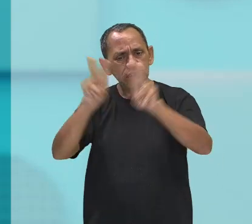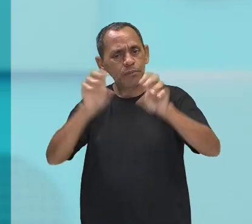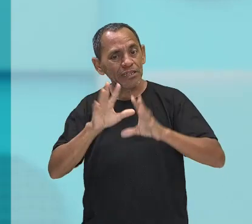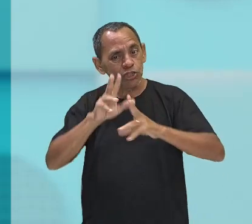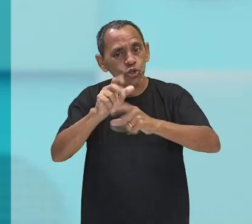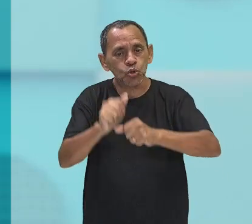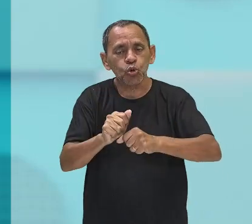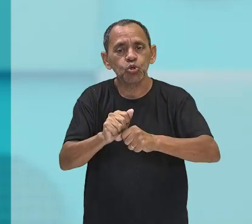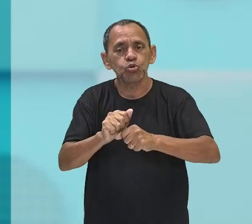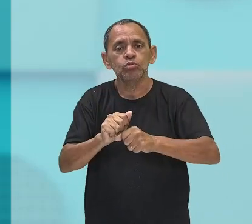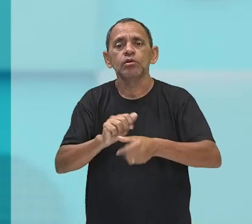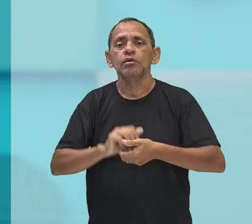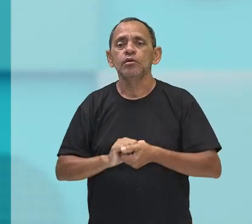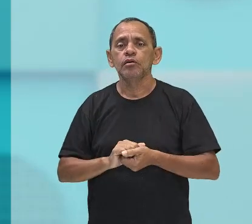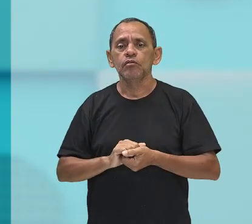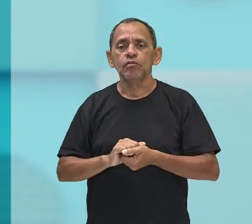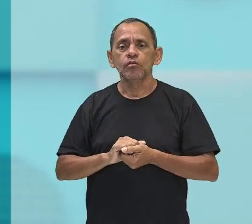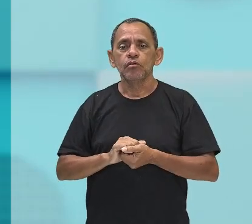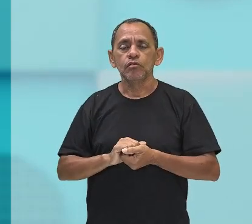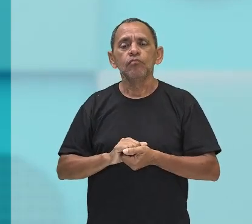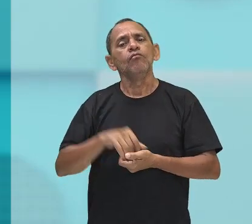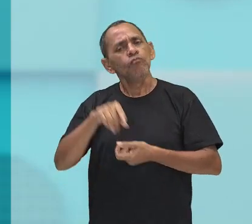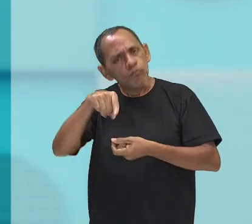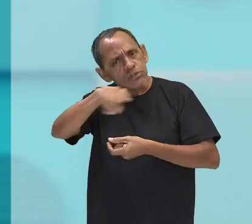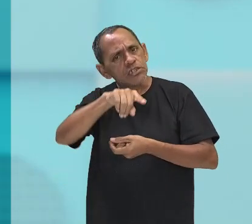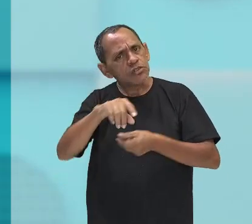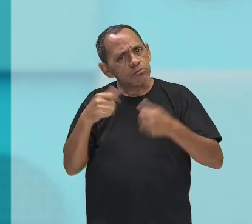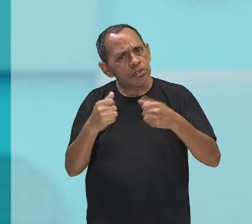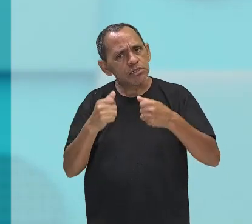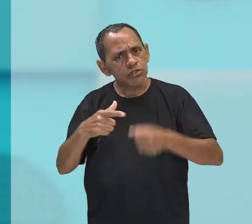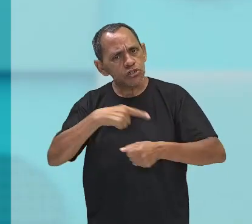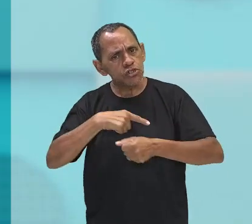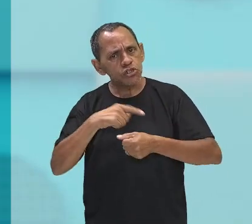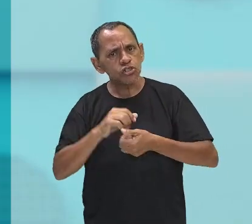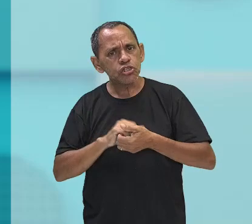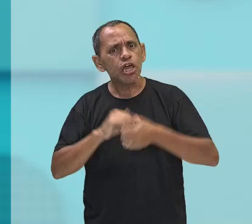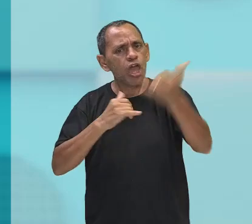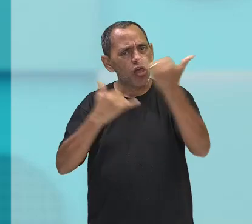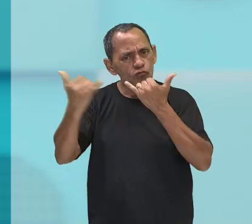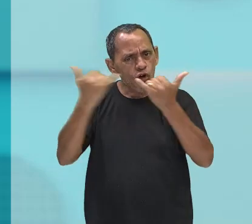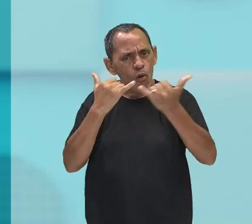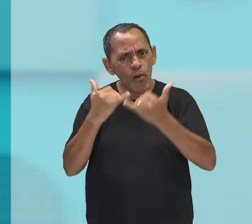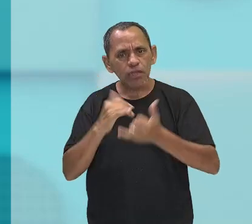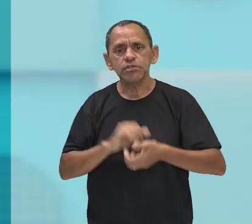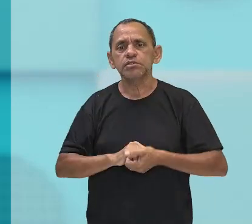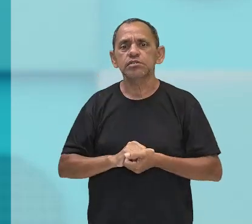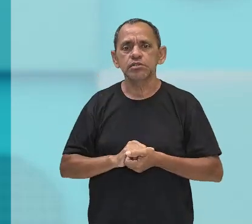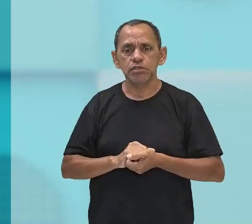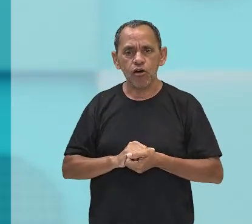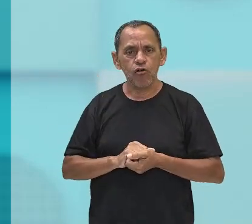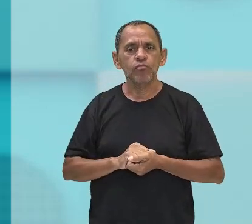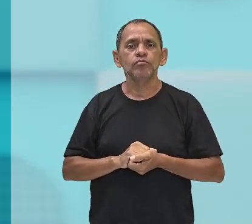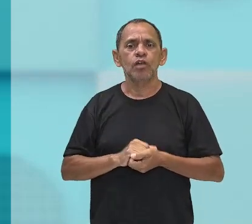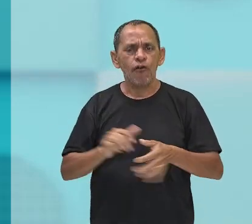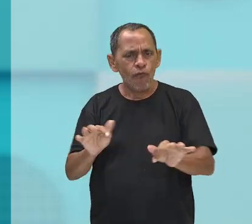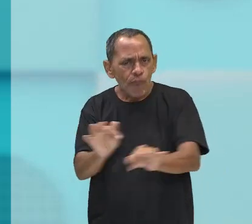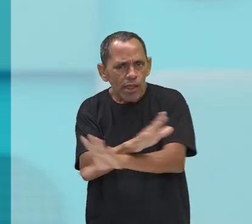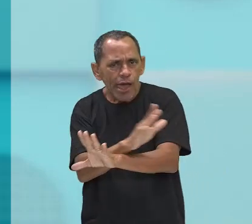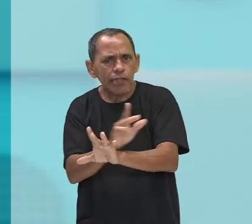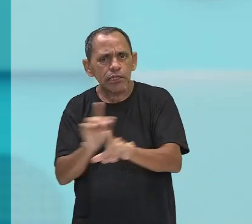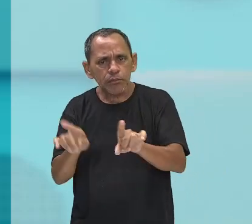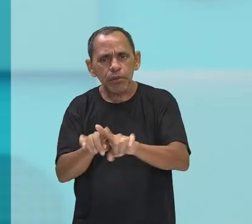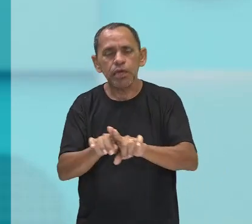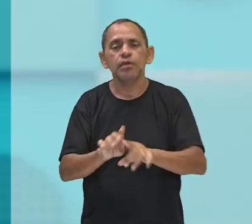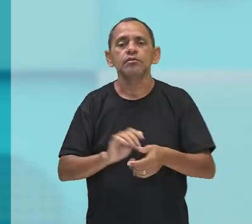formada sobre determinada situação. Vem outra pessoa e diz, né, uma opinião diferente daquilo